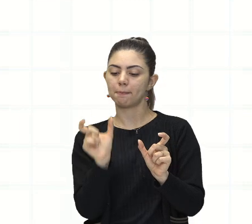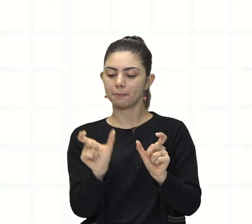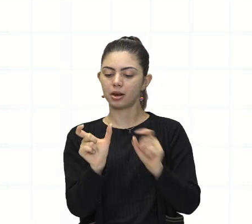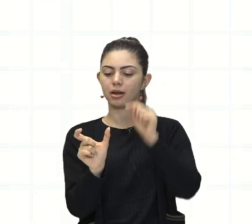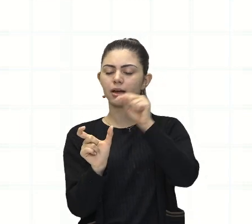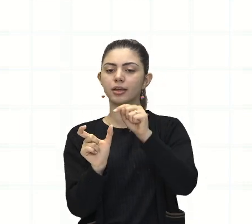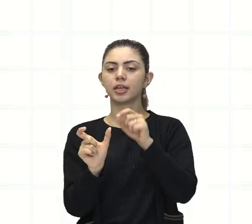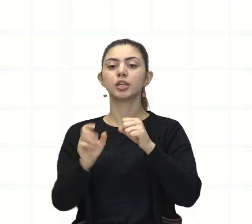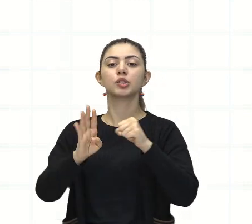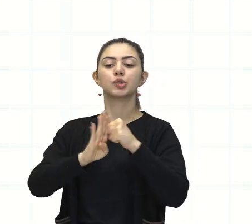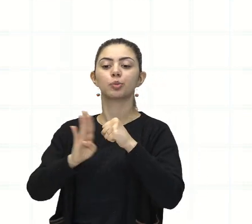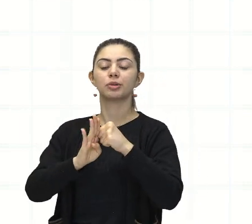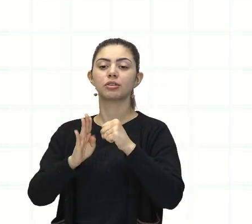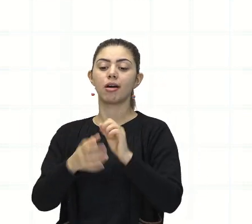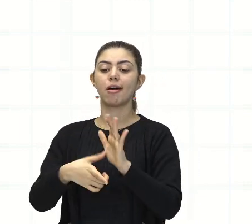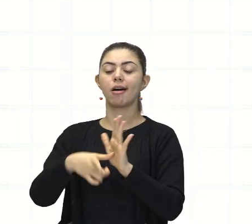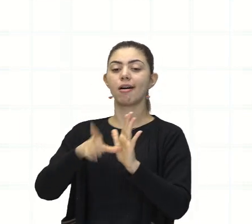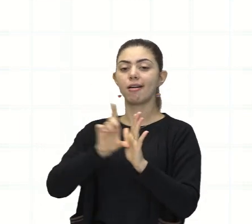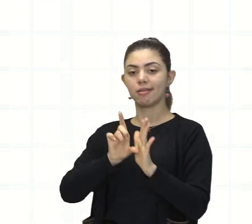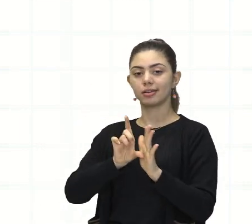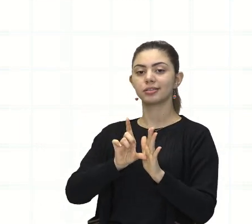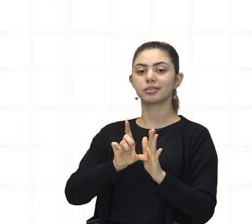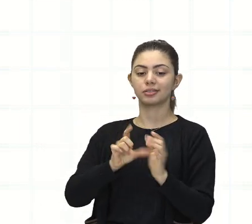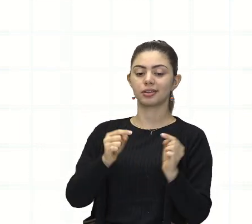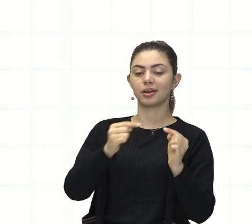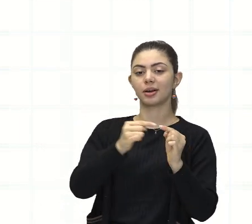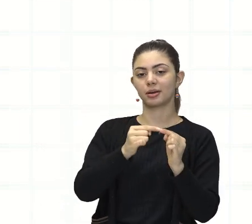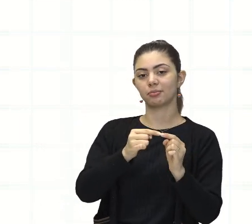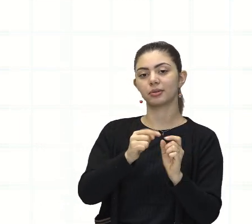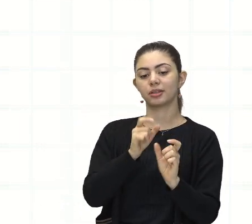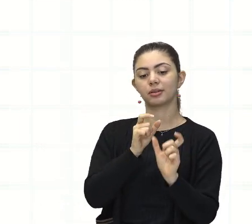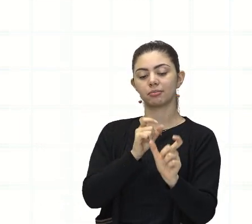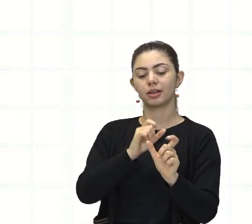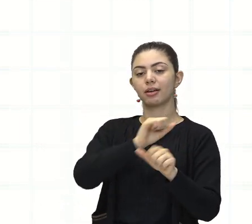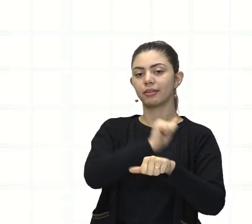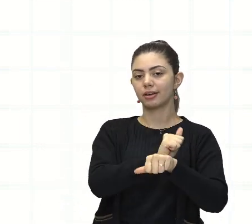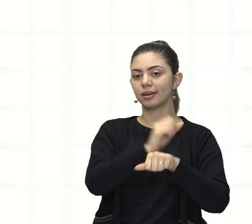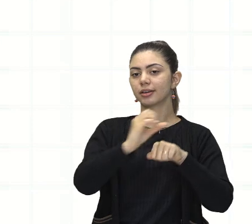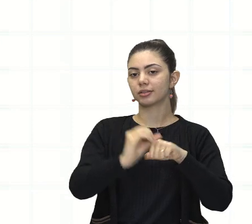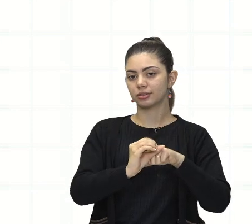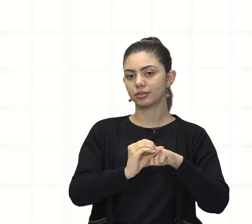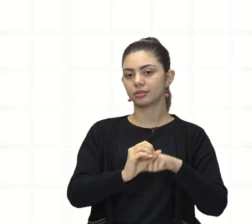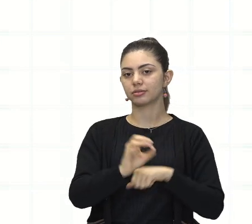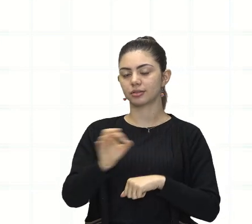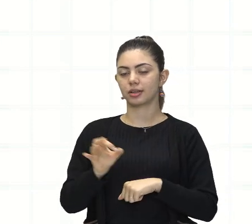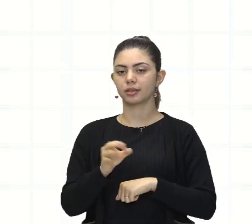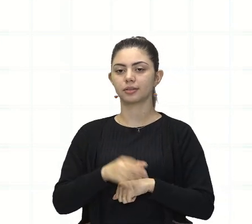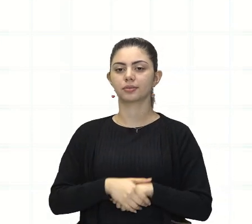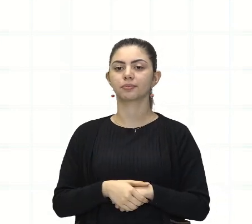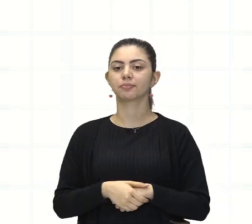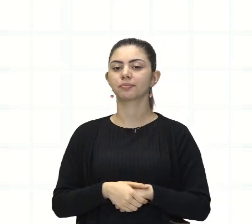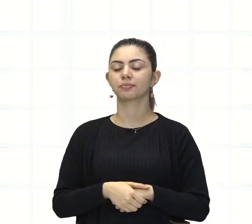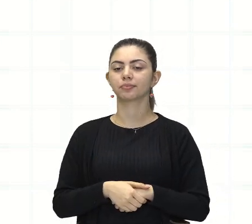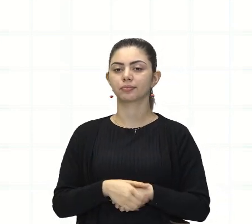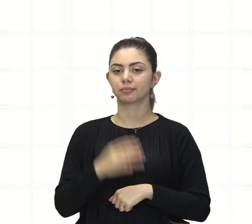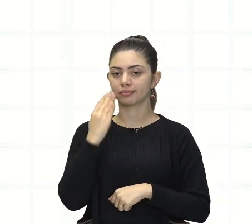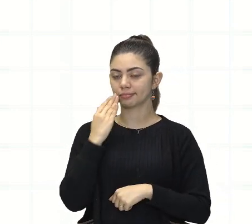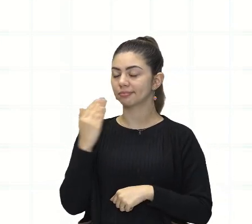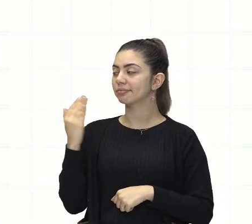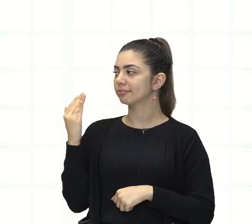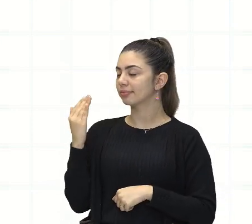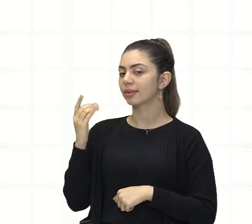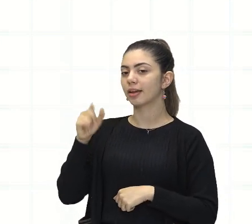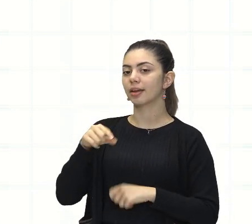antepõe a quem? A um ser, ao substantivo. Nós chamamos esse ser gramaticalmente